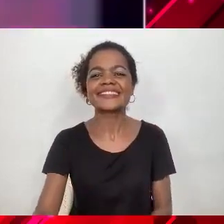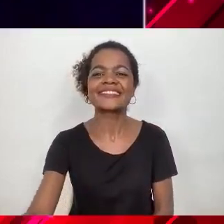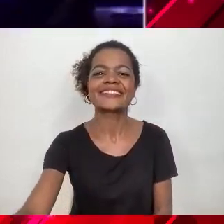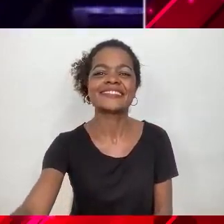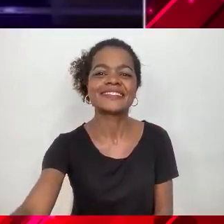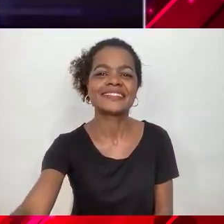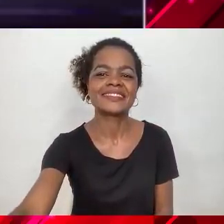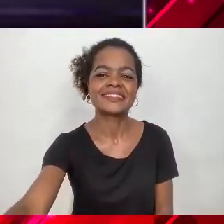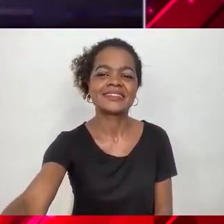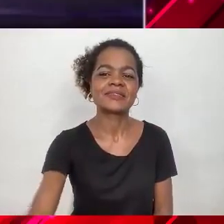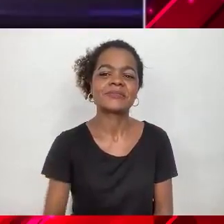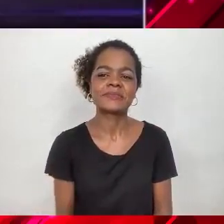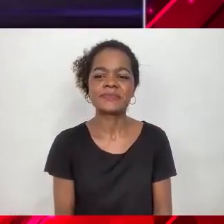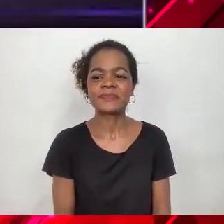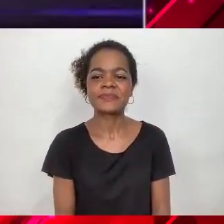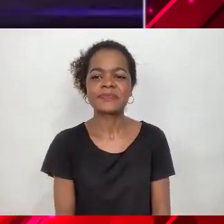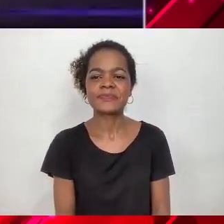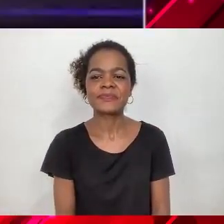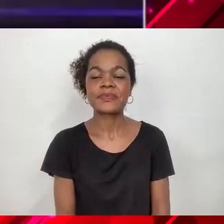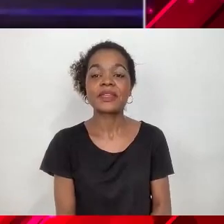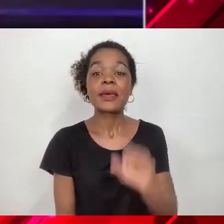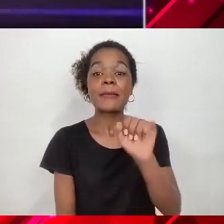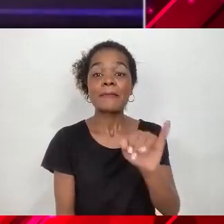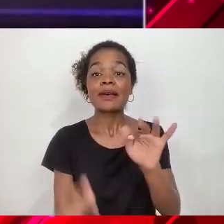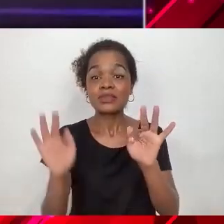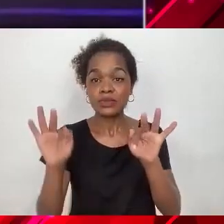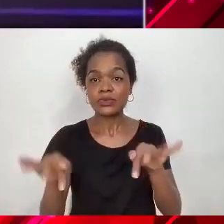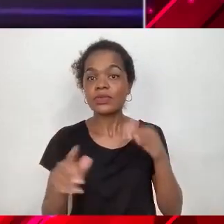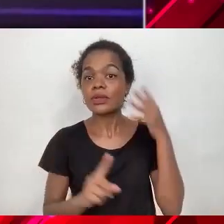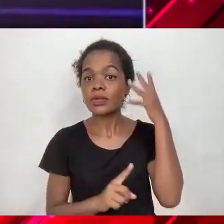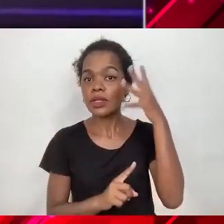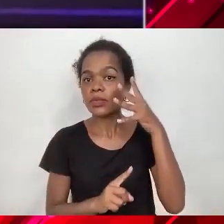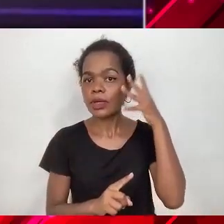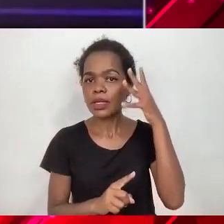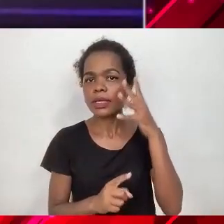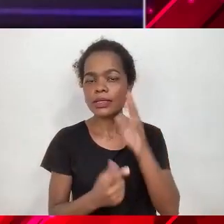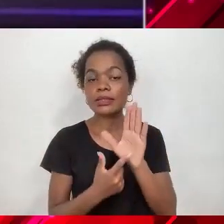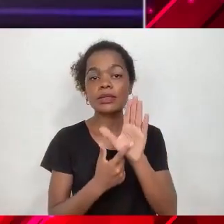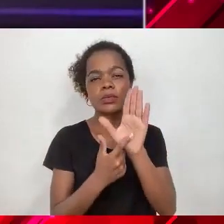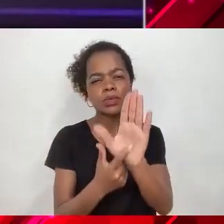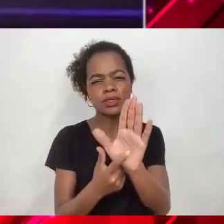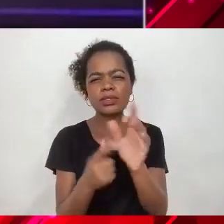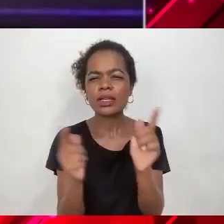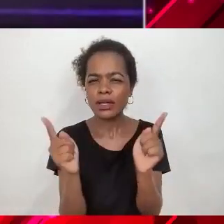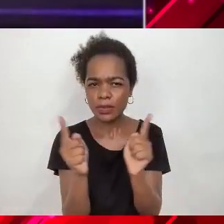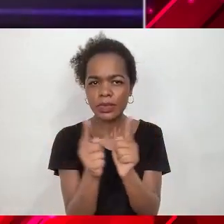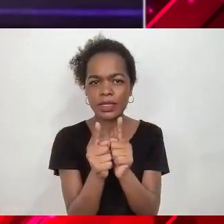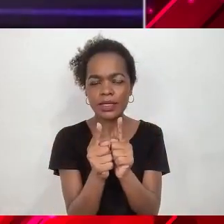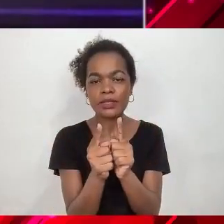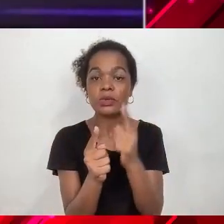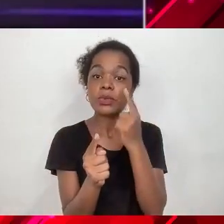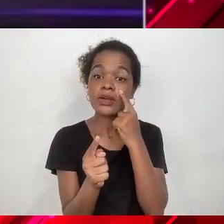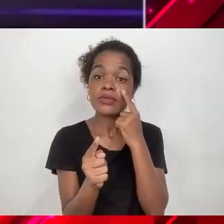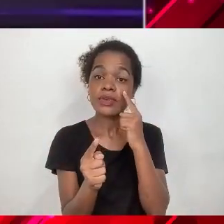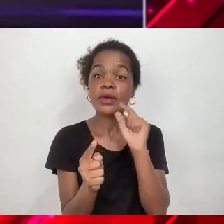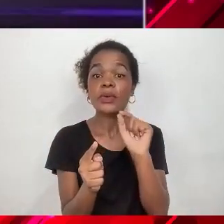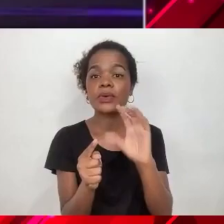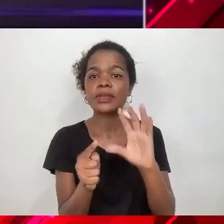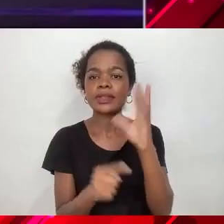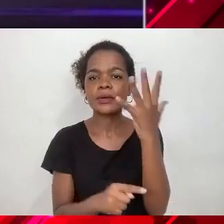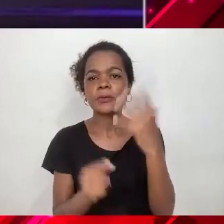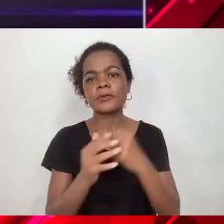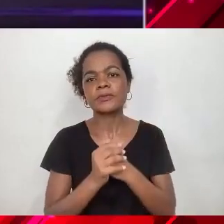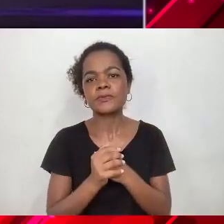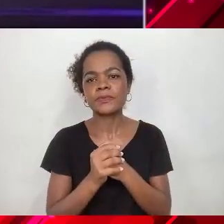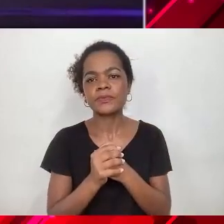independente disso, se vocês quiserem, nós vamos estar no final da palestra, a gente consegue mostrar um pouco para vocês, para mostrar o que está acontecendo. Tá? Então, acho que